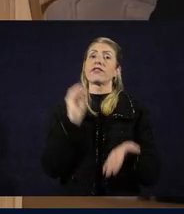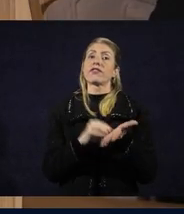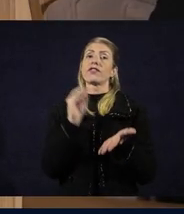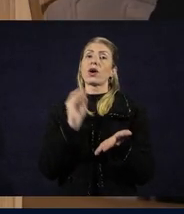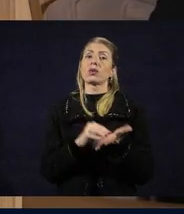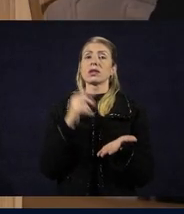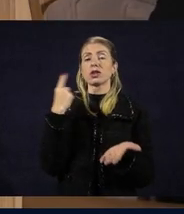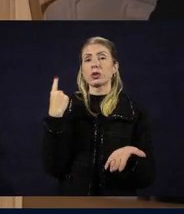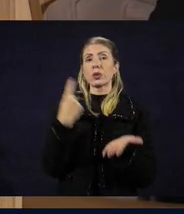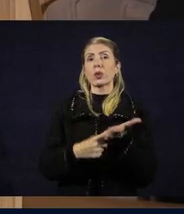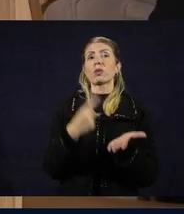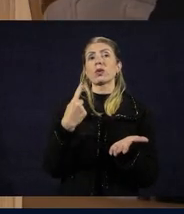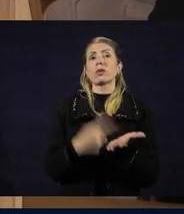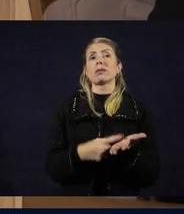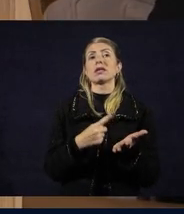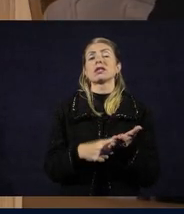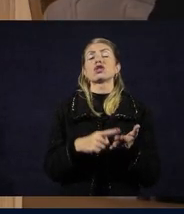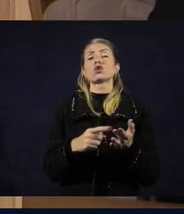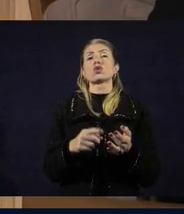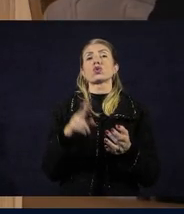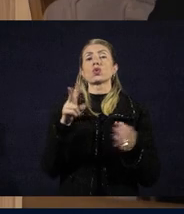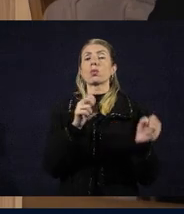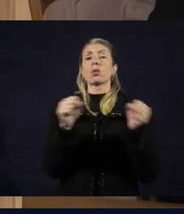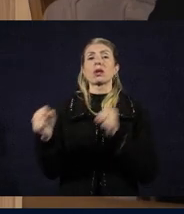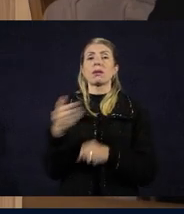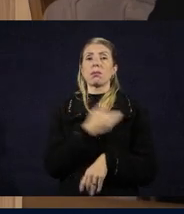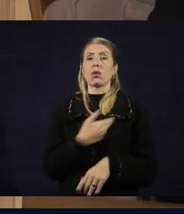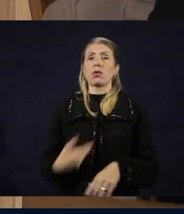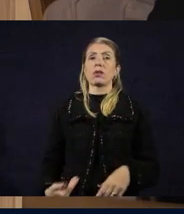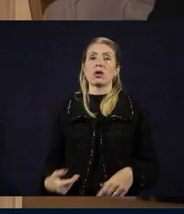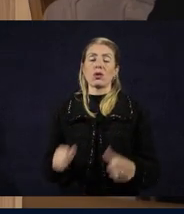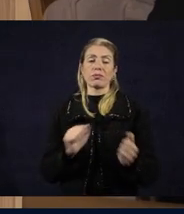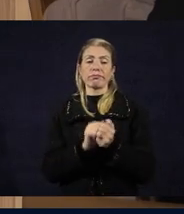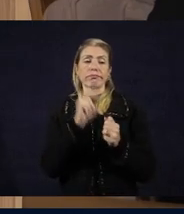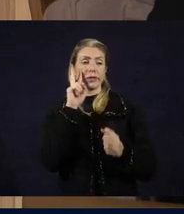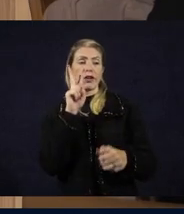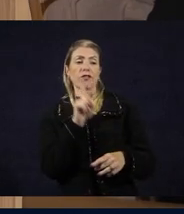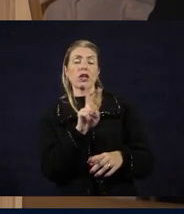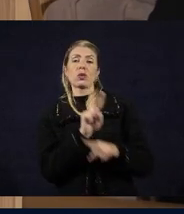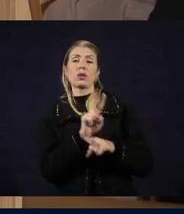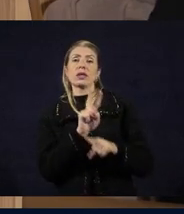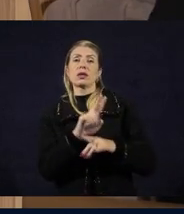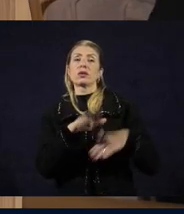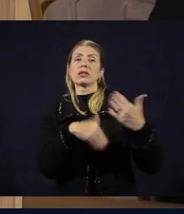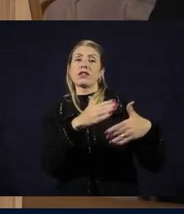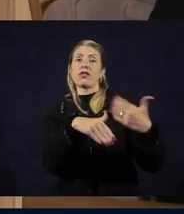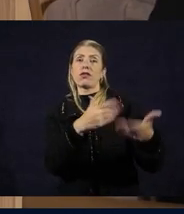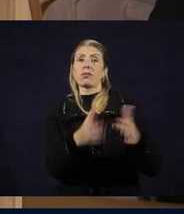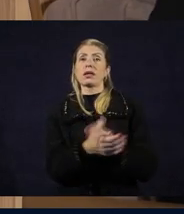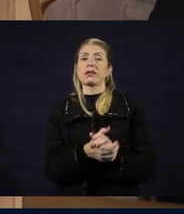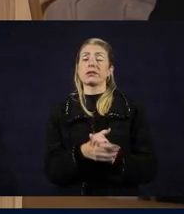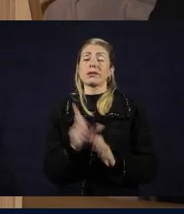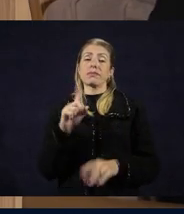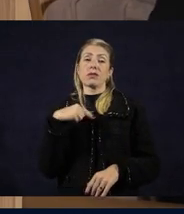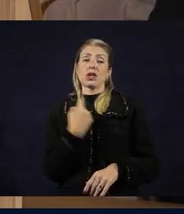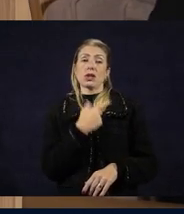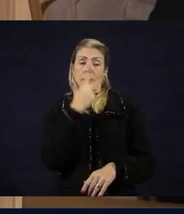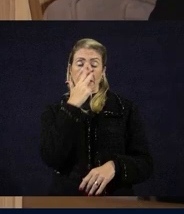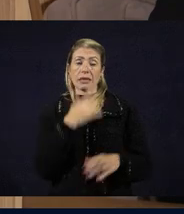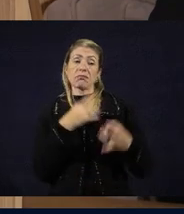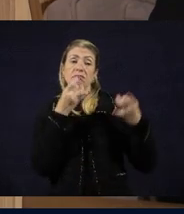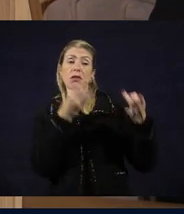compromisso do poder público com o desenvolvimento ou seja nós somos largados